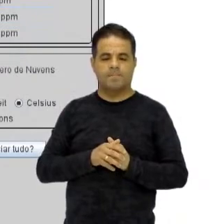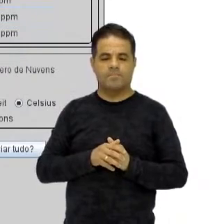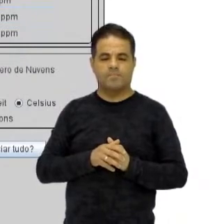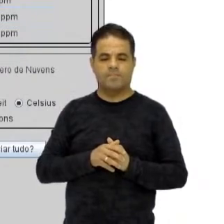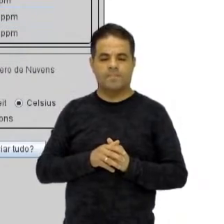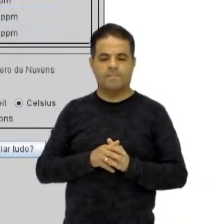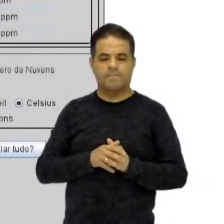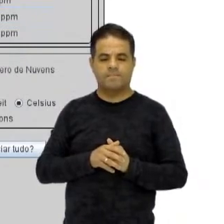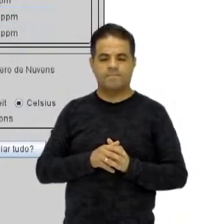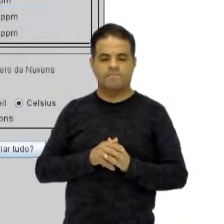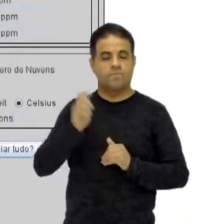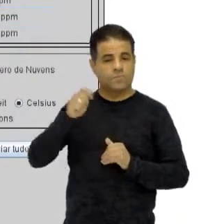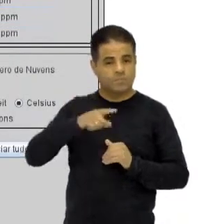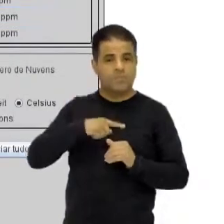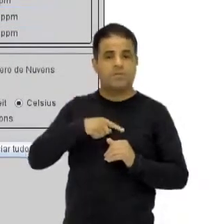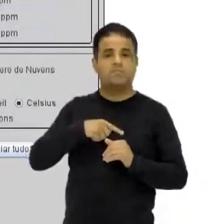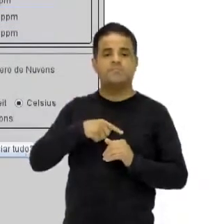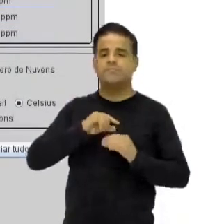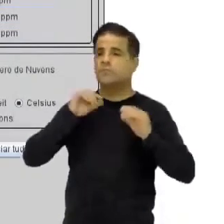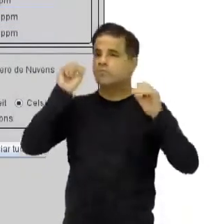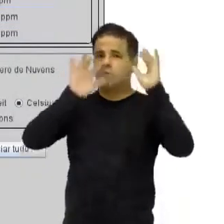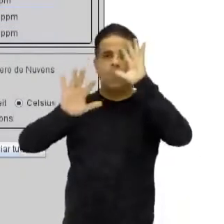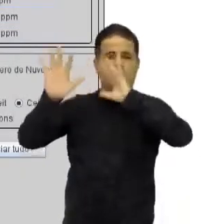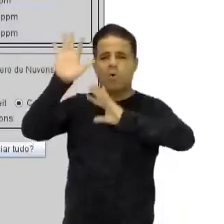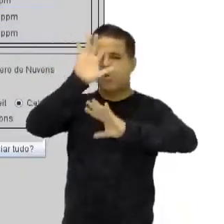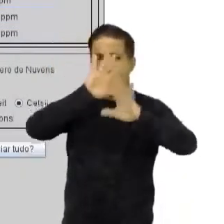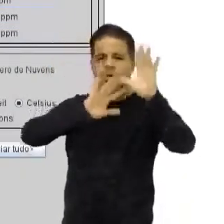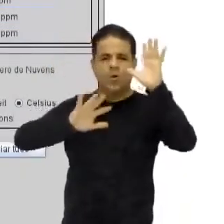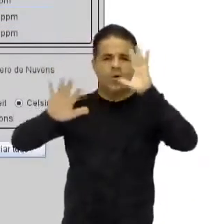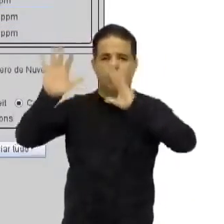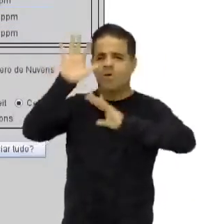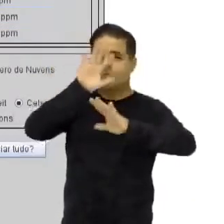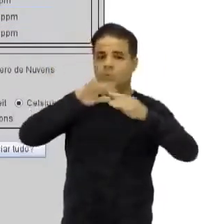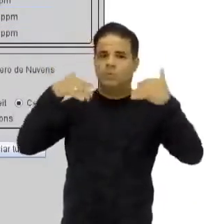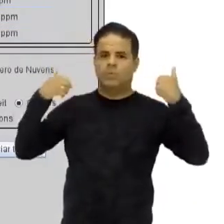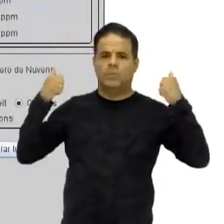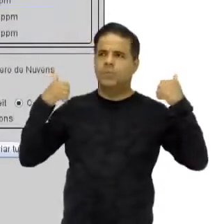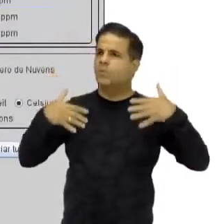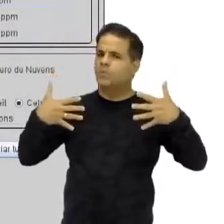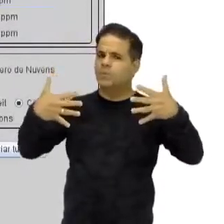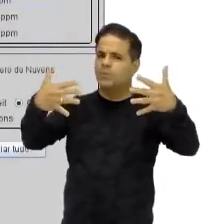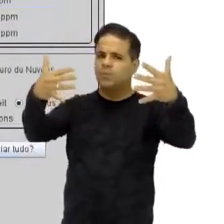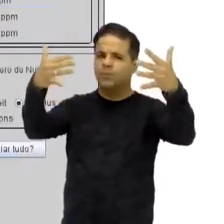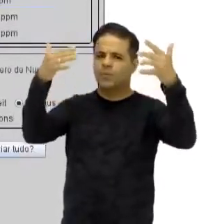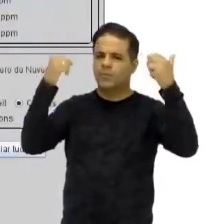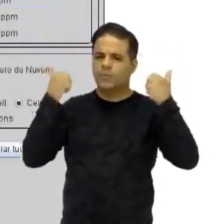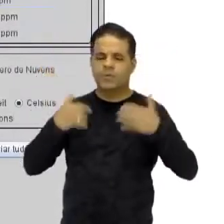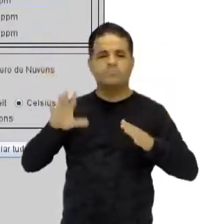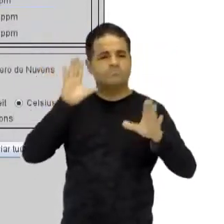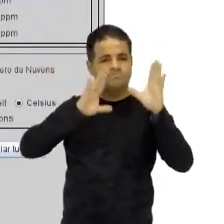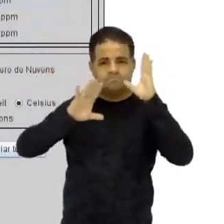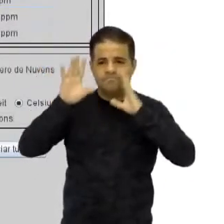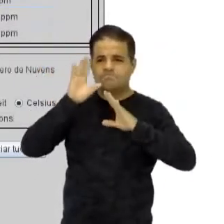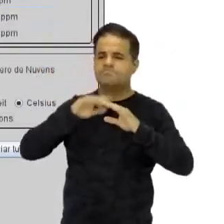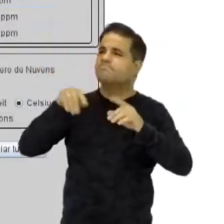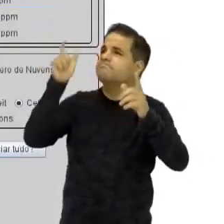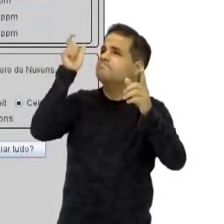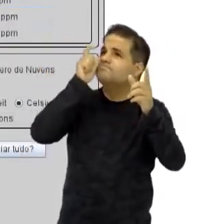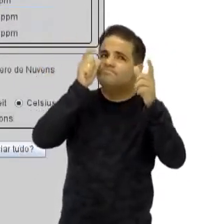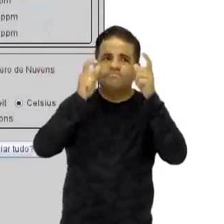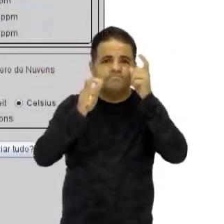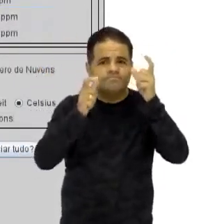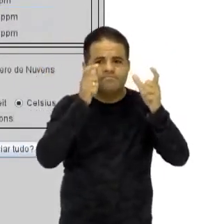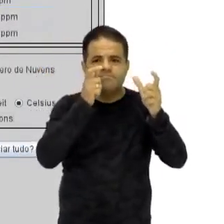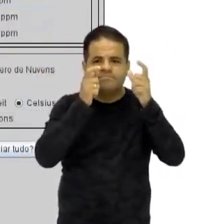A gente pode ter uma opção aqui de colocar, ver todos os fótons. Caramba, quantos, hein? Olha. E você vai observando